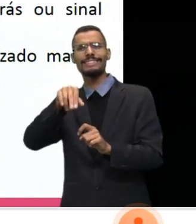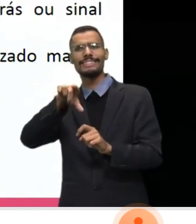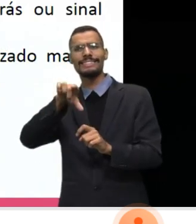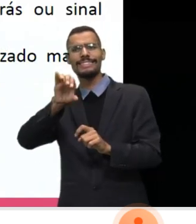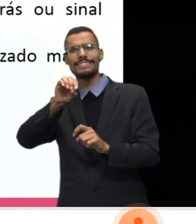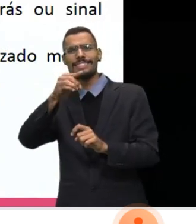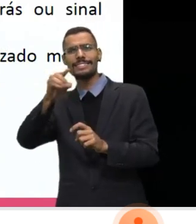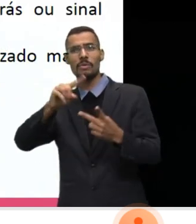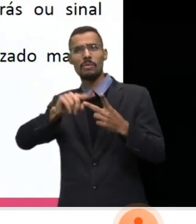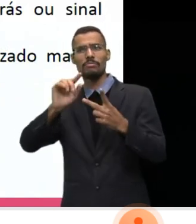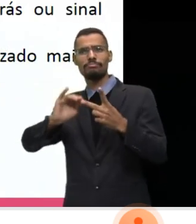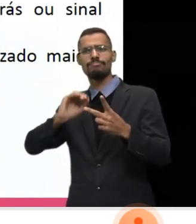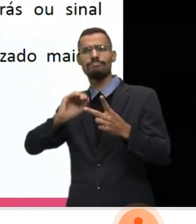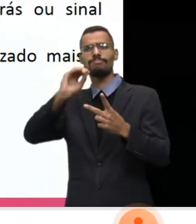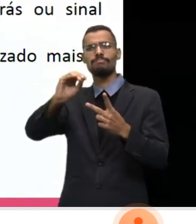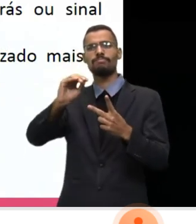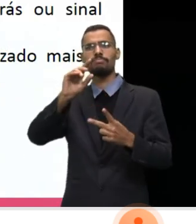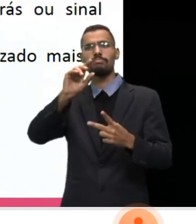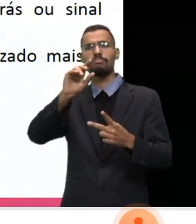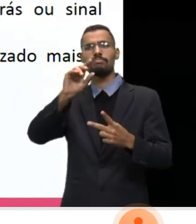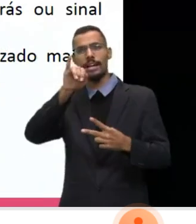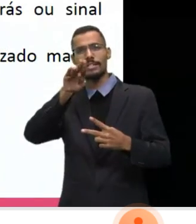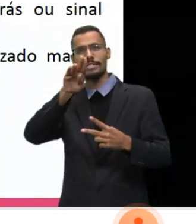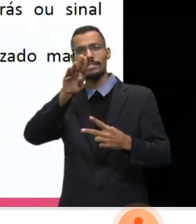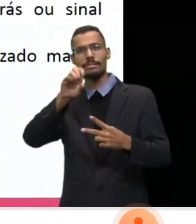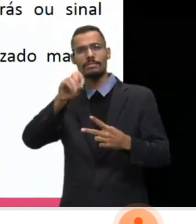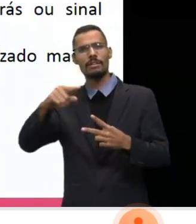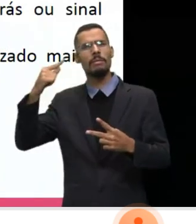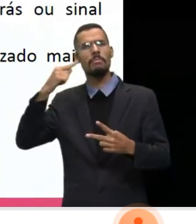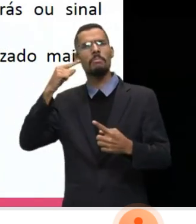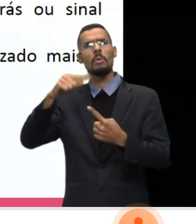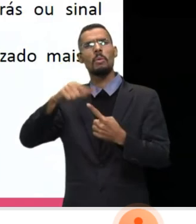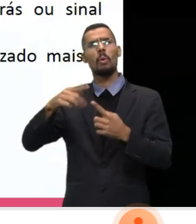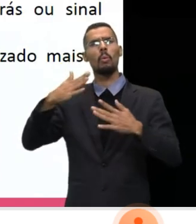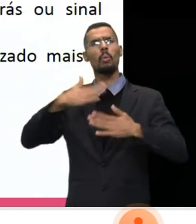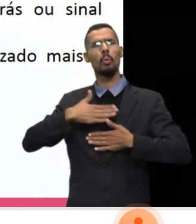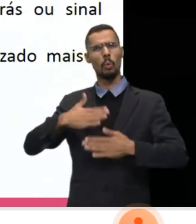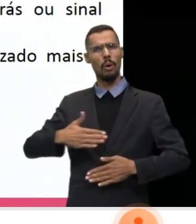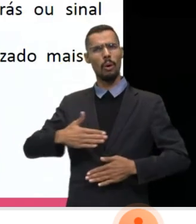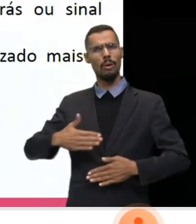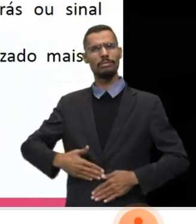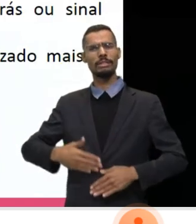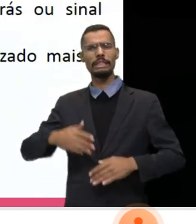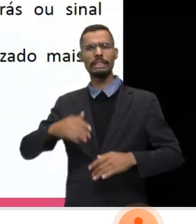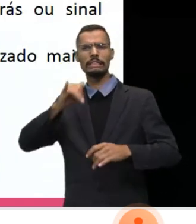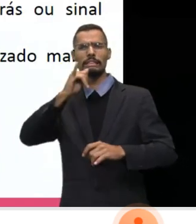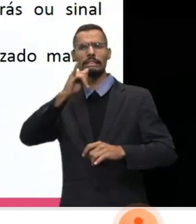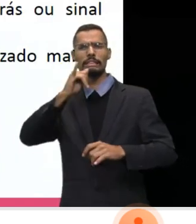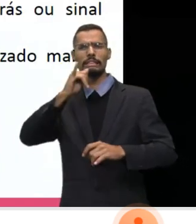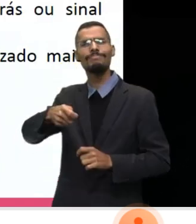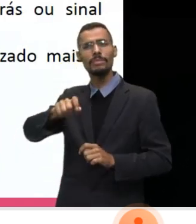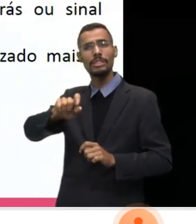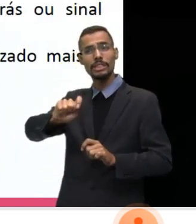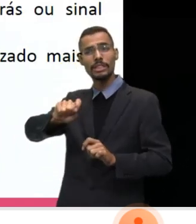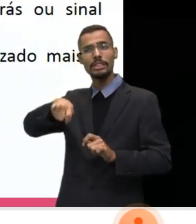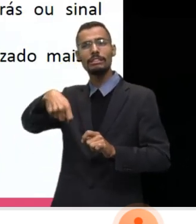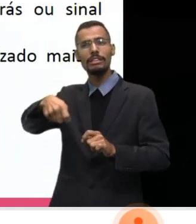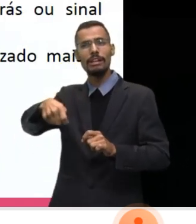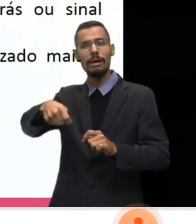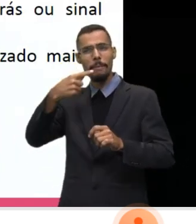ou o acréscimo. Pela inclinação do corpo ou a execução do sinal na